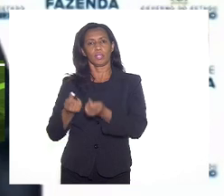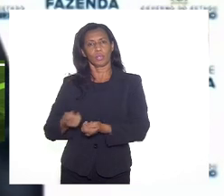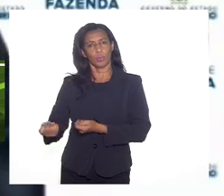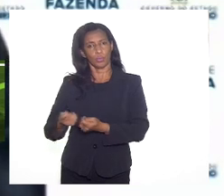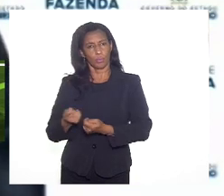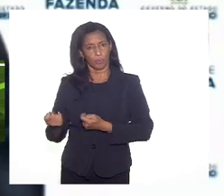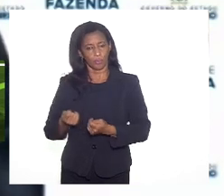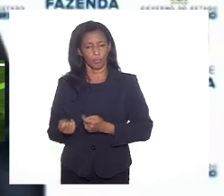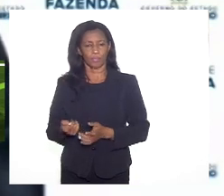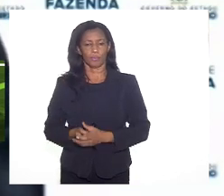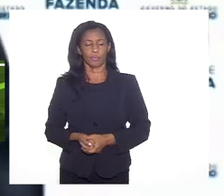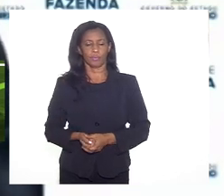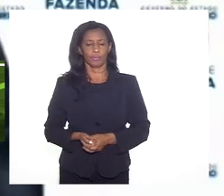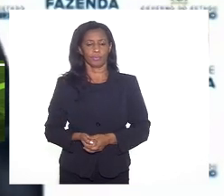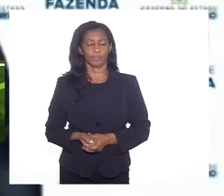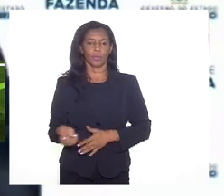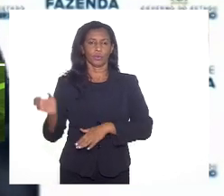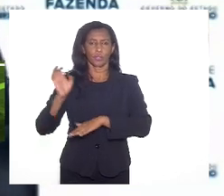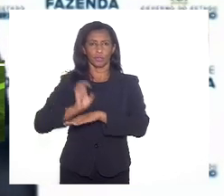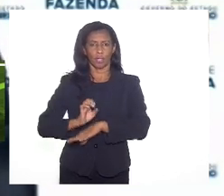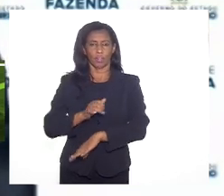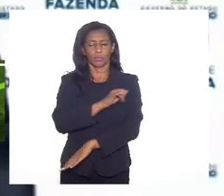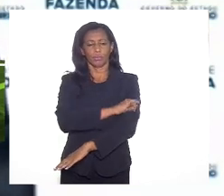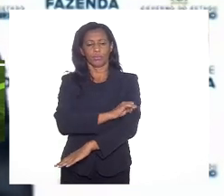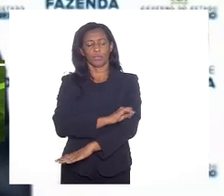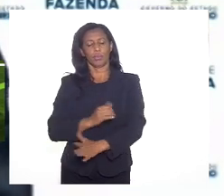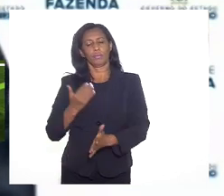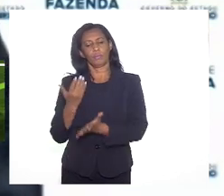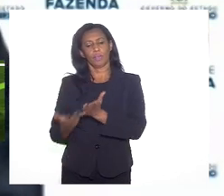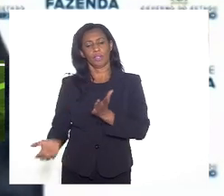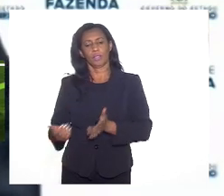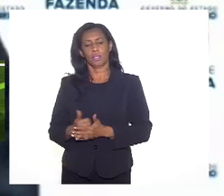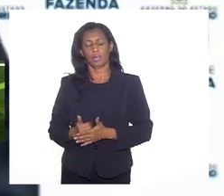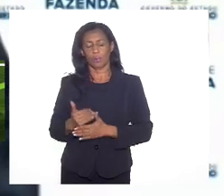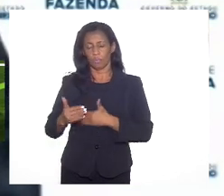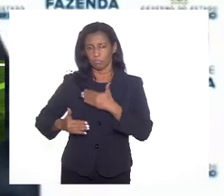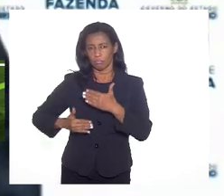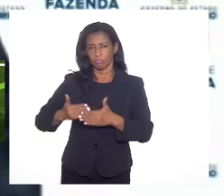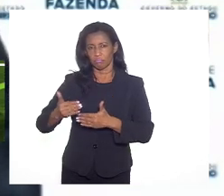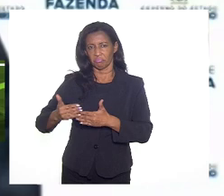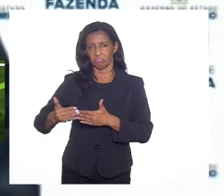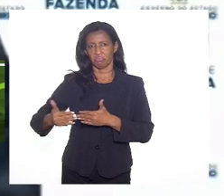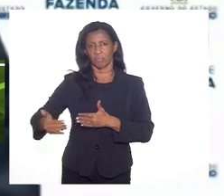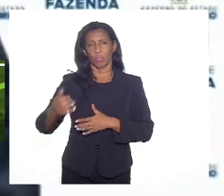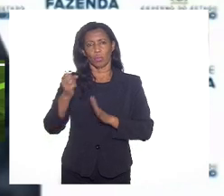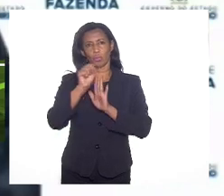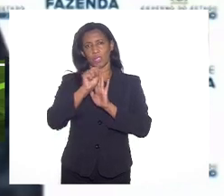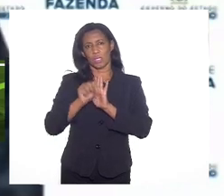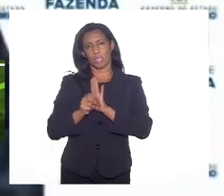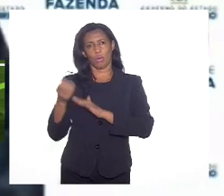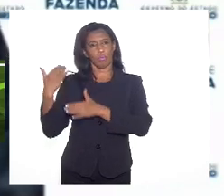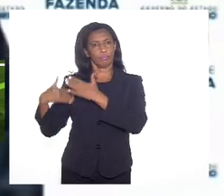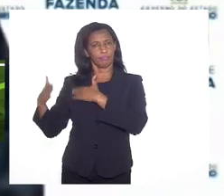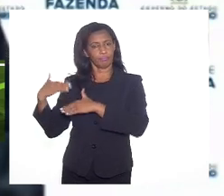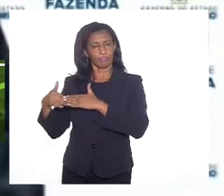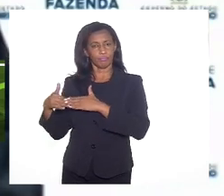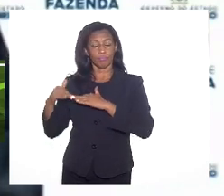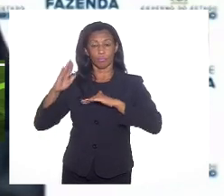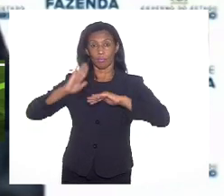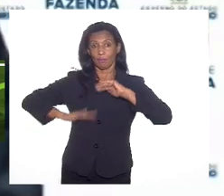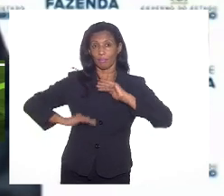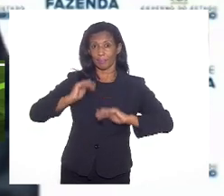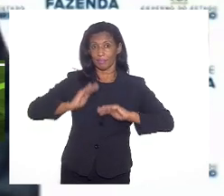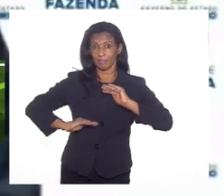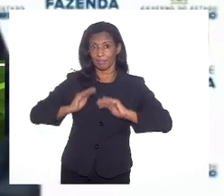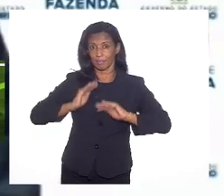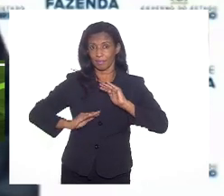economia. E o Estado do Rio de Janeiro perdeu, ao longo do século passado, a sua capacidade